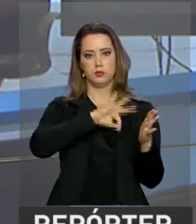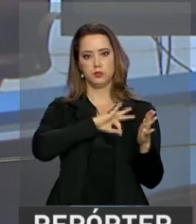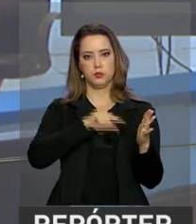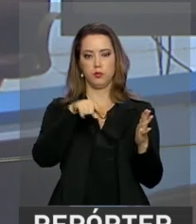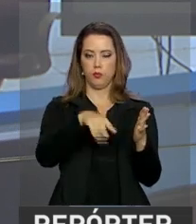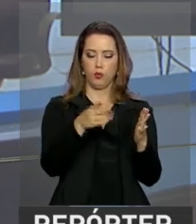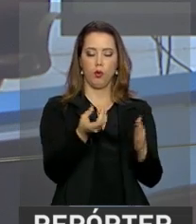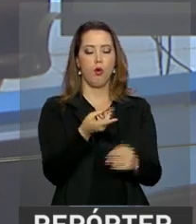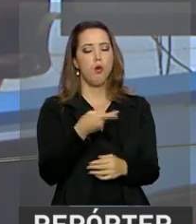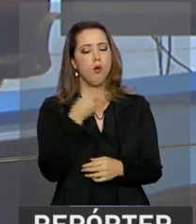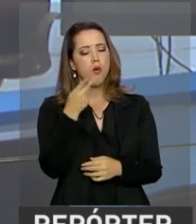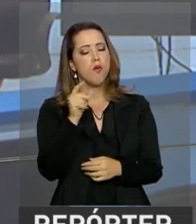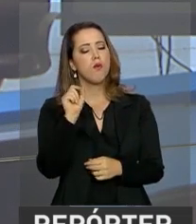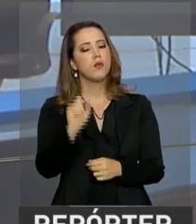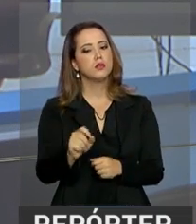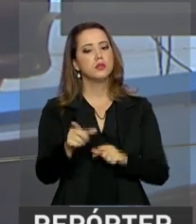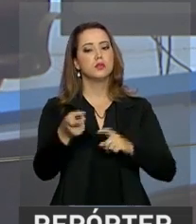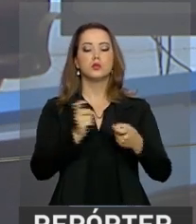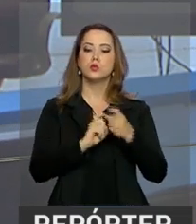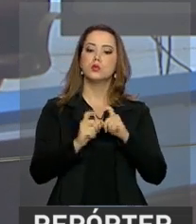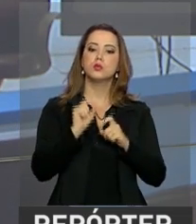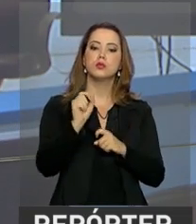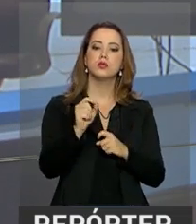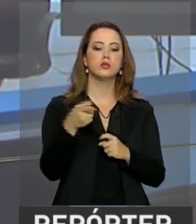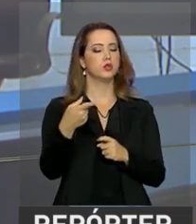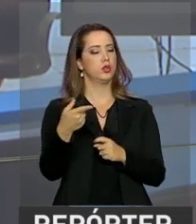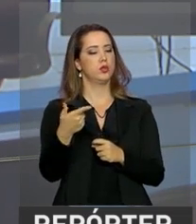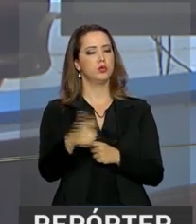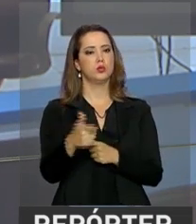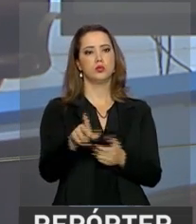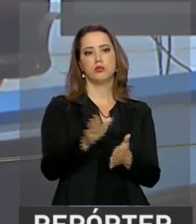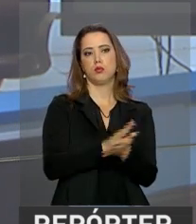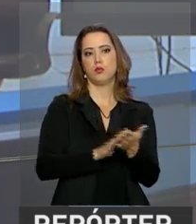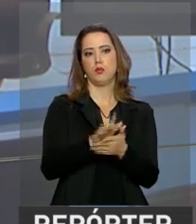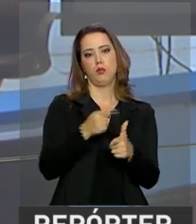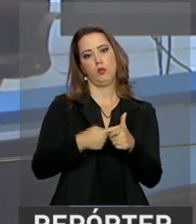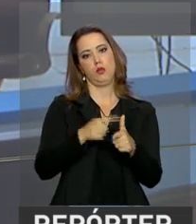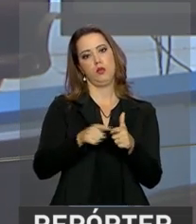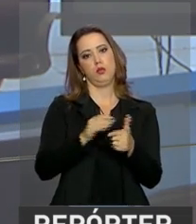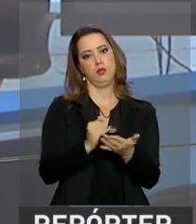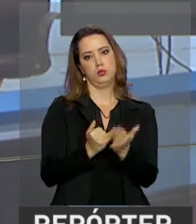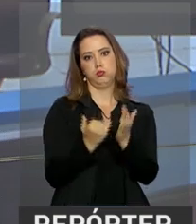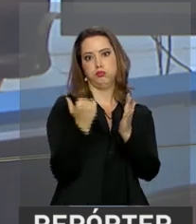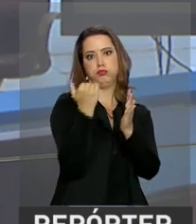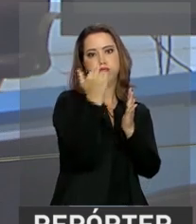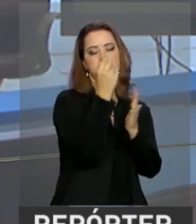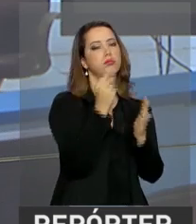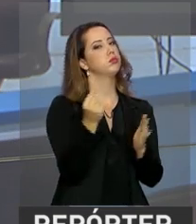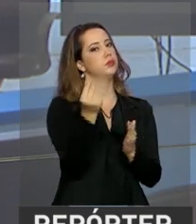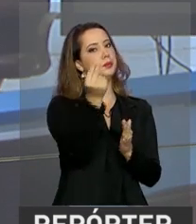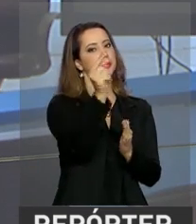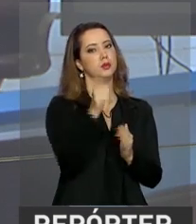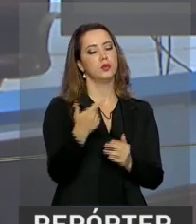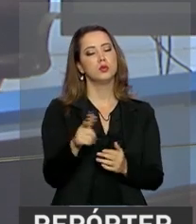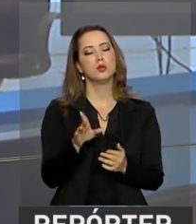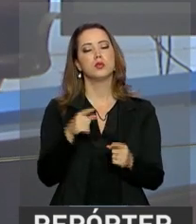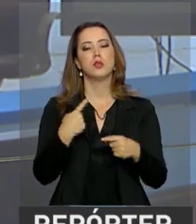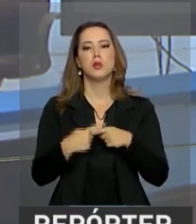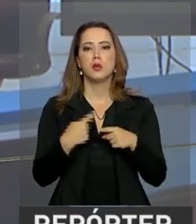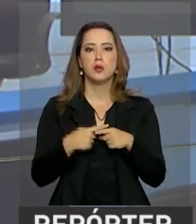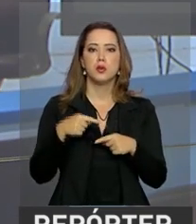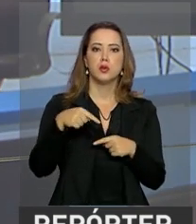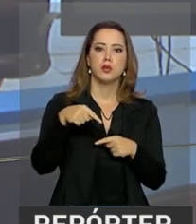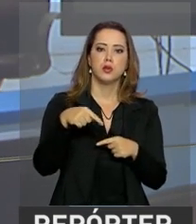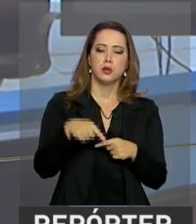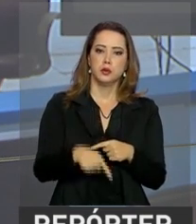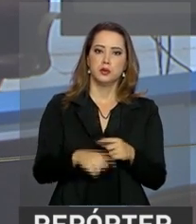do planejamento ressaltou que as medidas não vão resultar em custos adicionais ao governo já que a criação dos novos cargos será